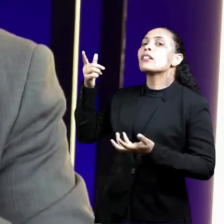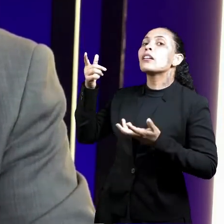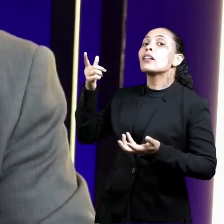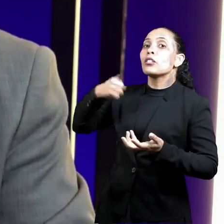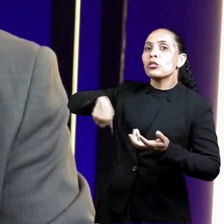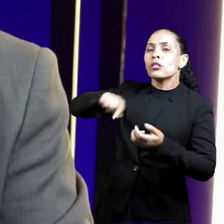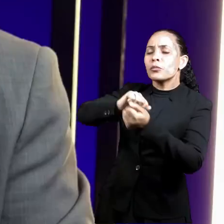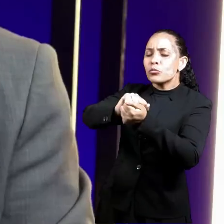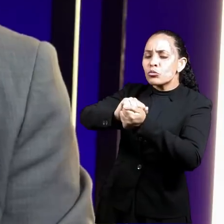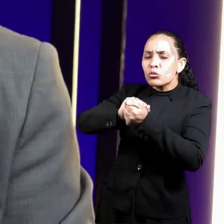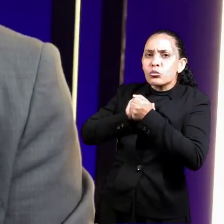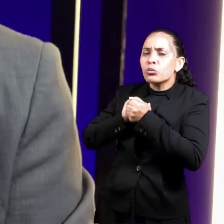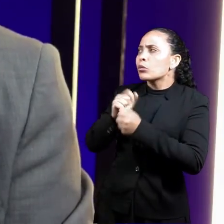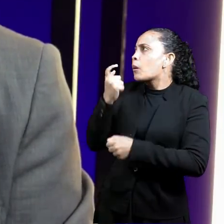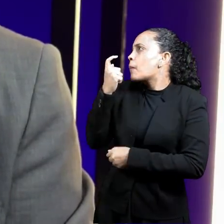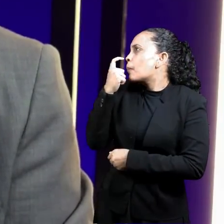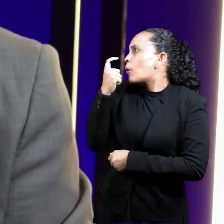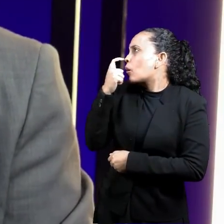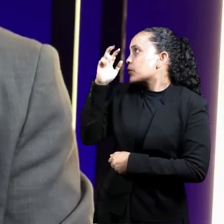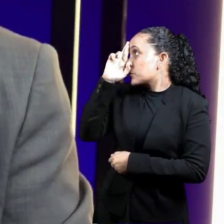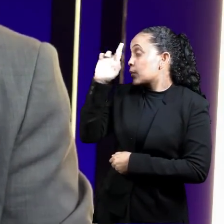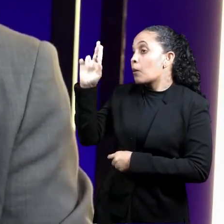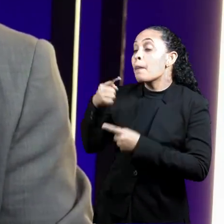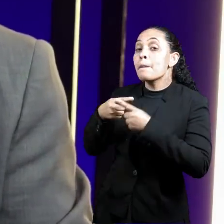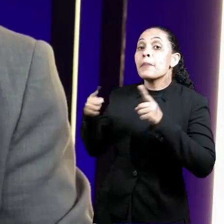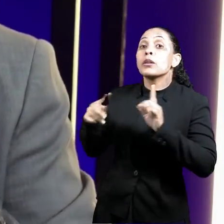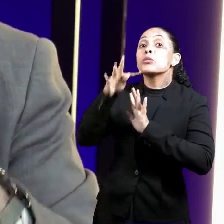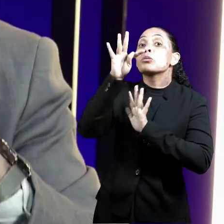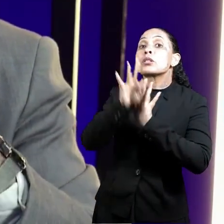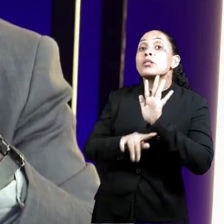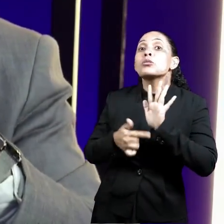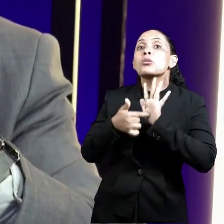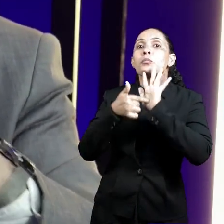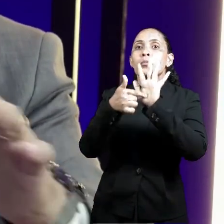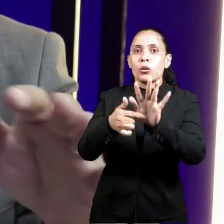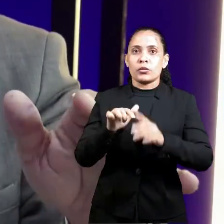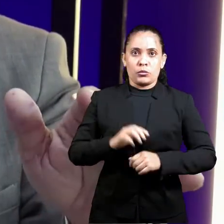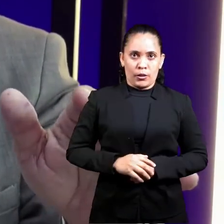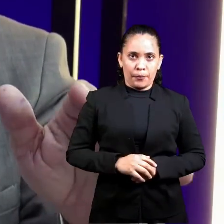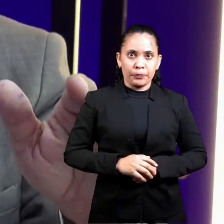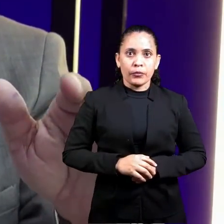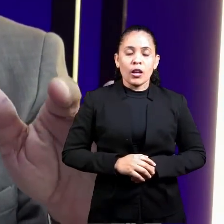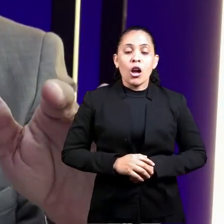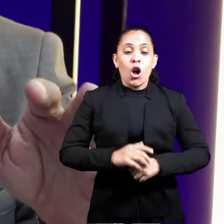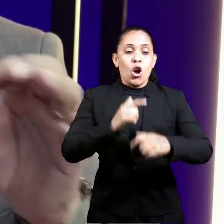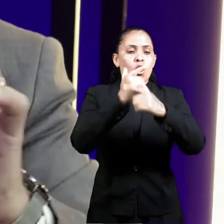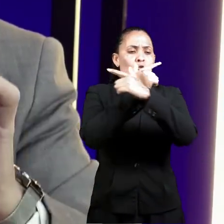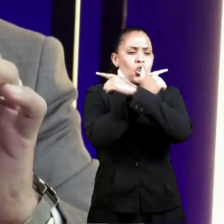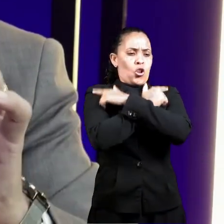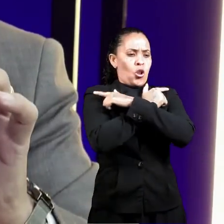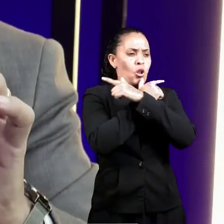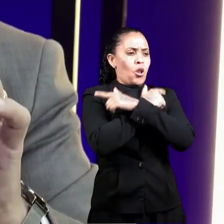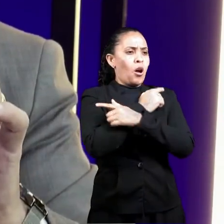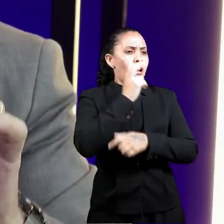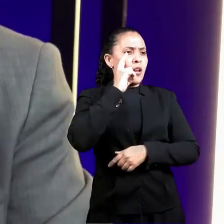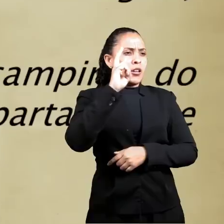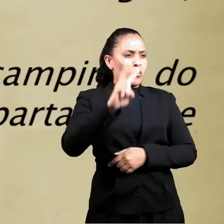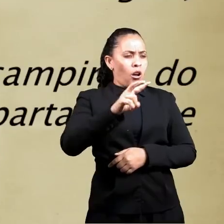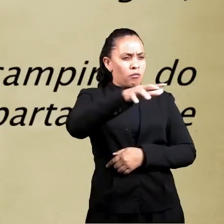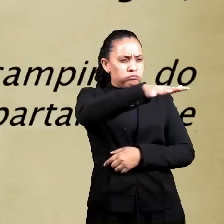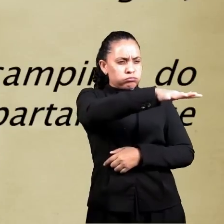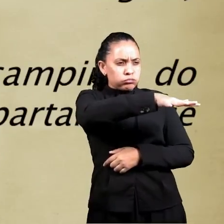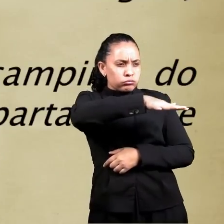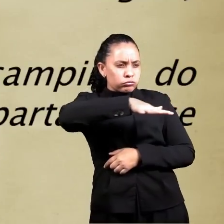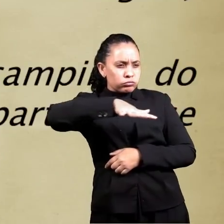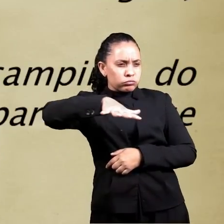perto dele, próximo dele. Mas o texto diz que Ló, ele olha para as campinas do Jordão, e é um detalhe no texto